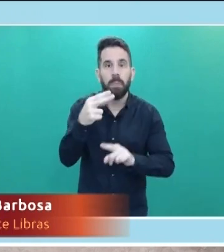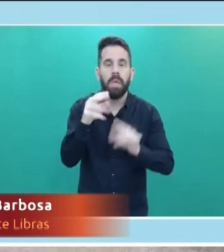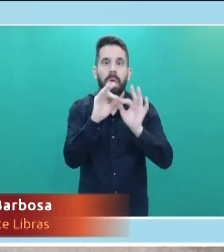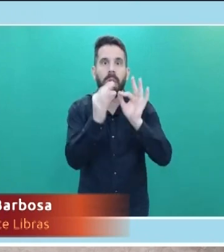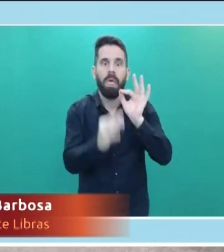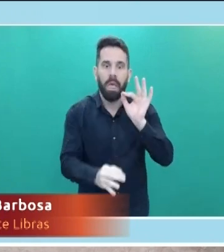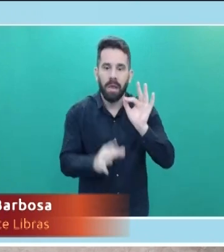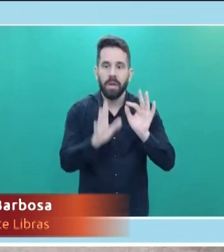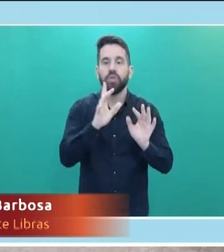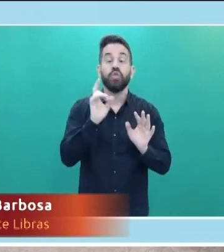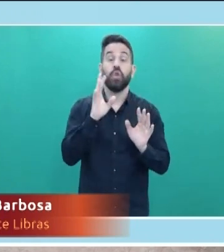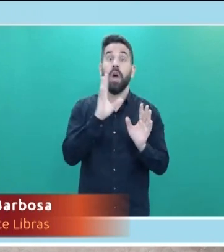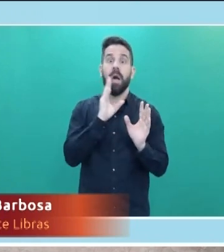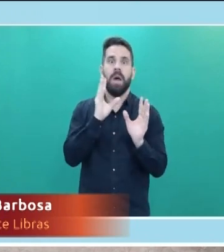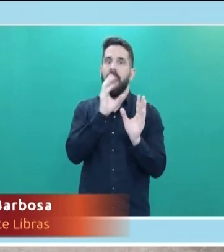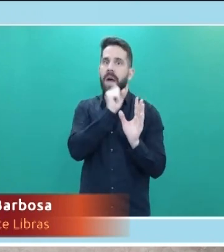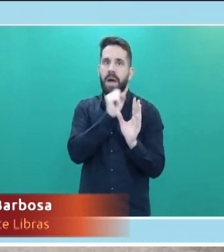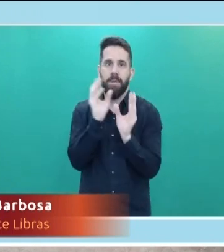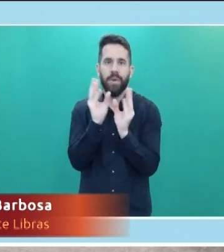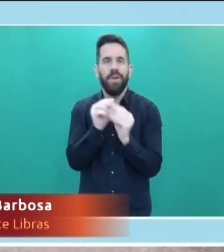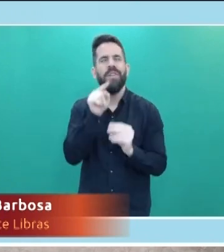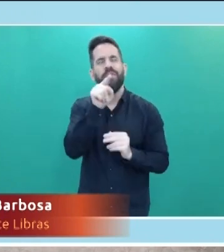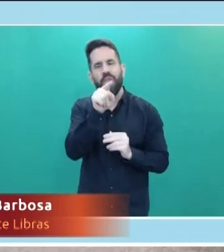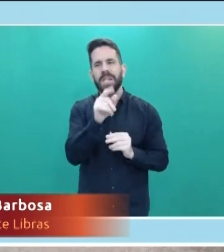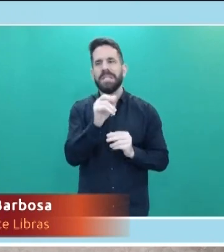muito, né? Você citou